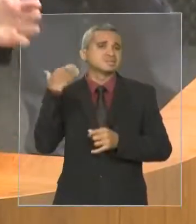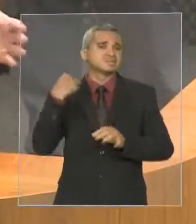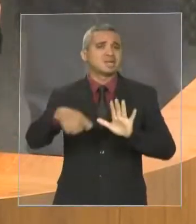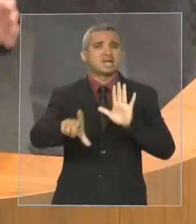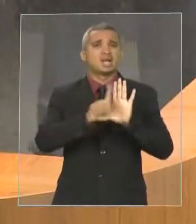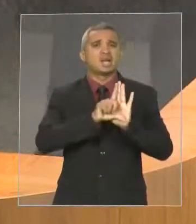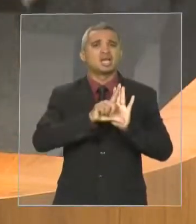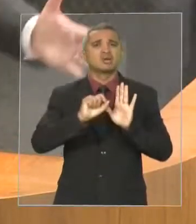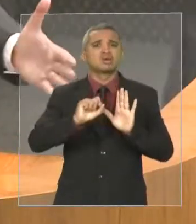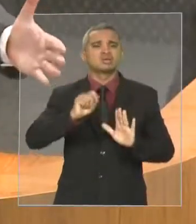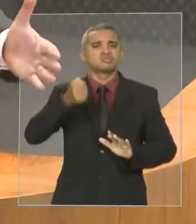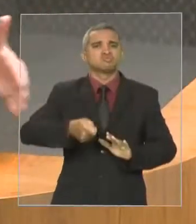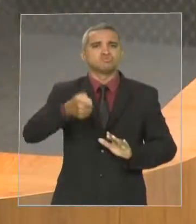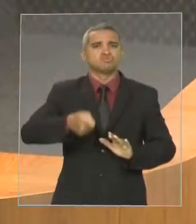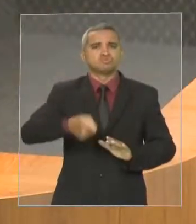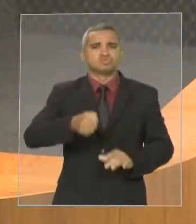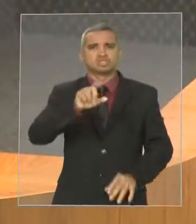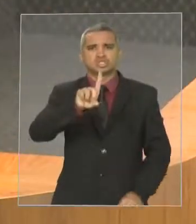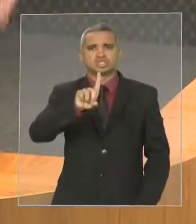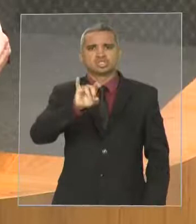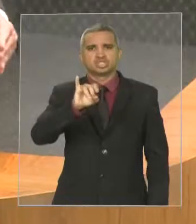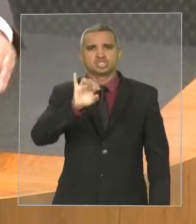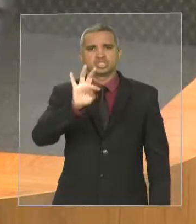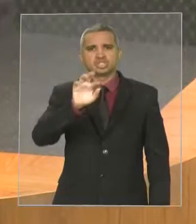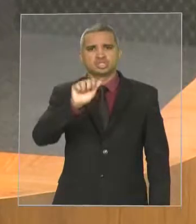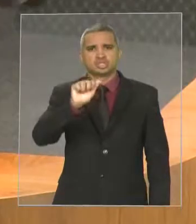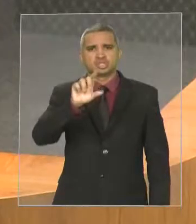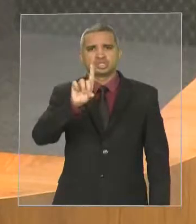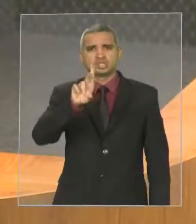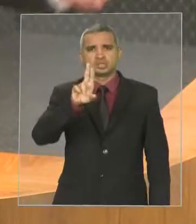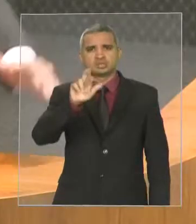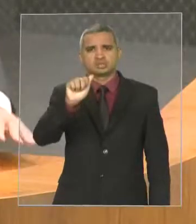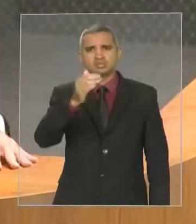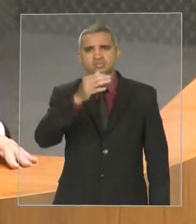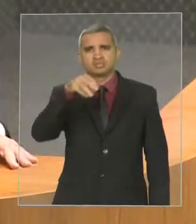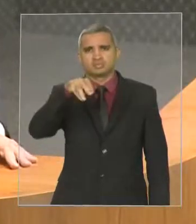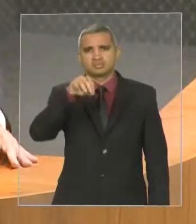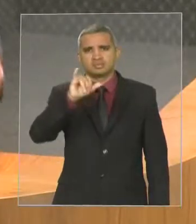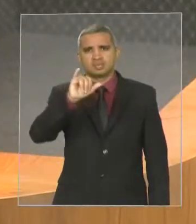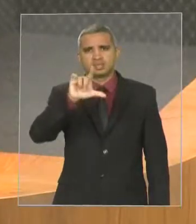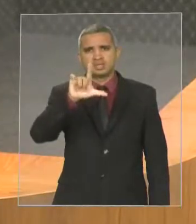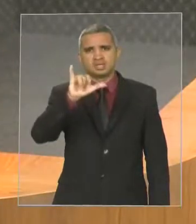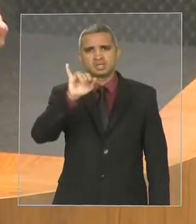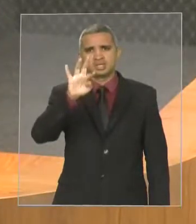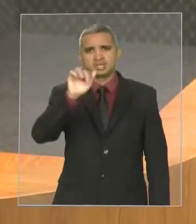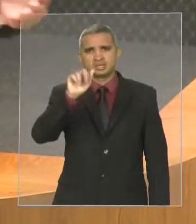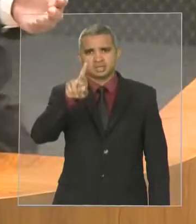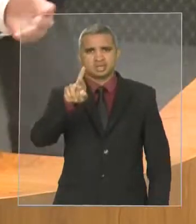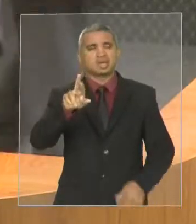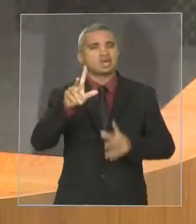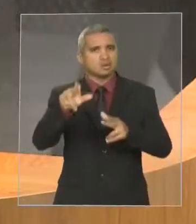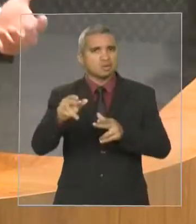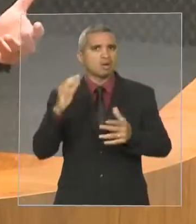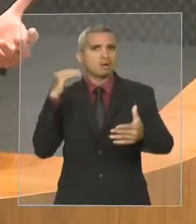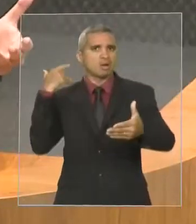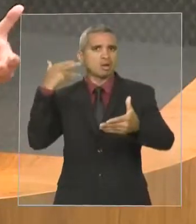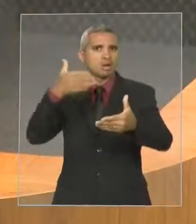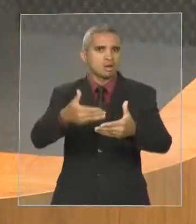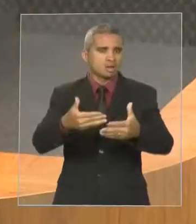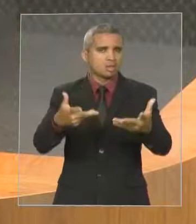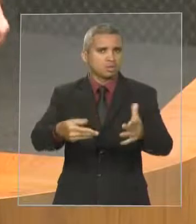um instrumento chamado decreto-lei, que os ditadores editavam e funcionava como lei. A Constituição de 88,